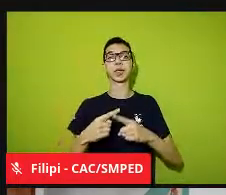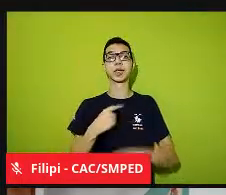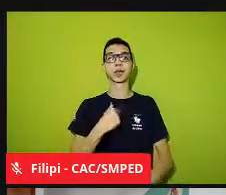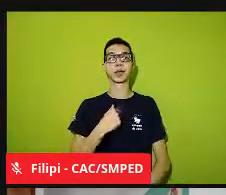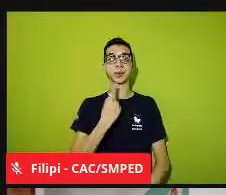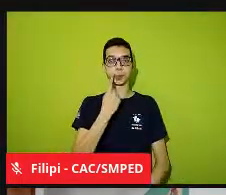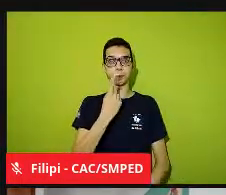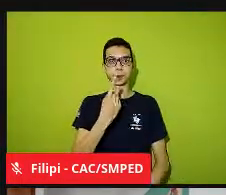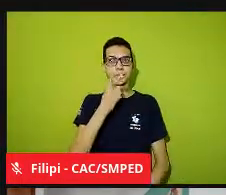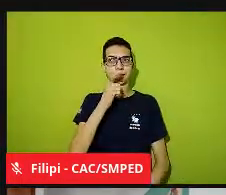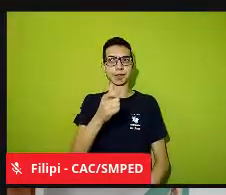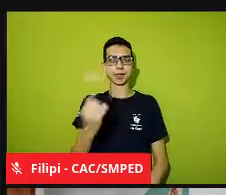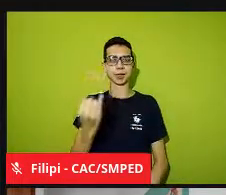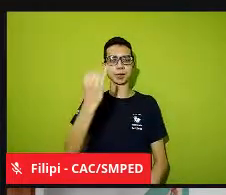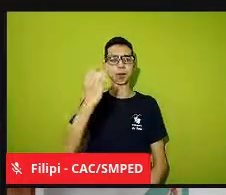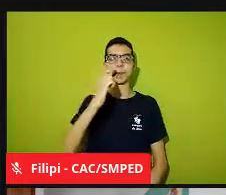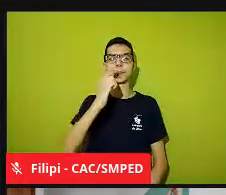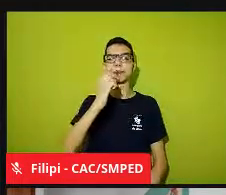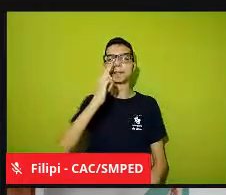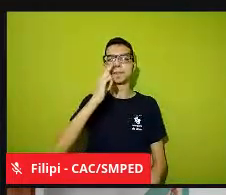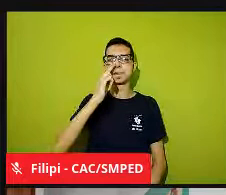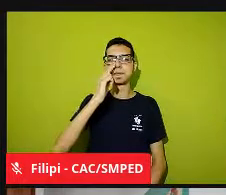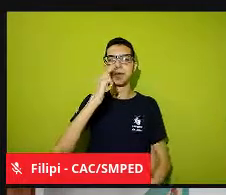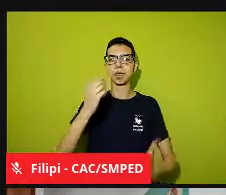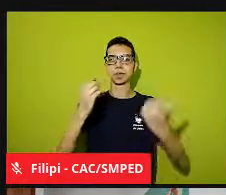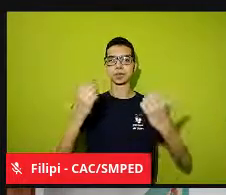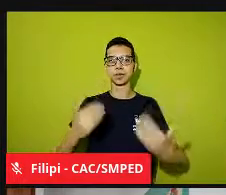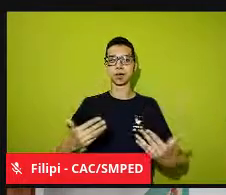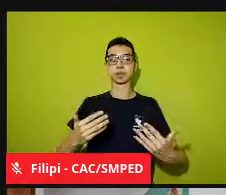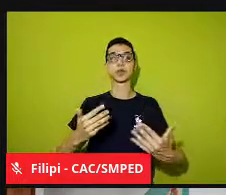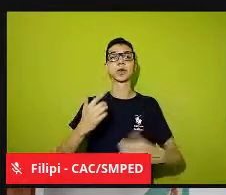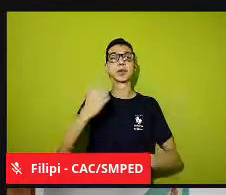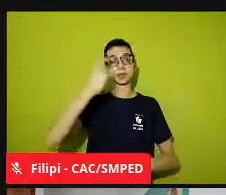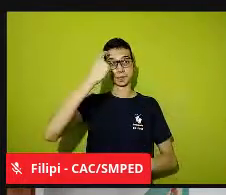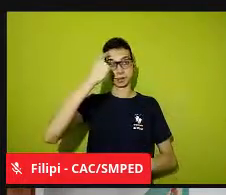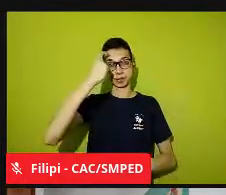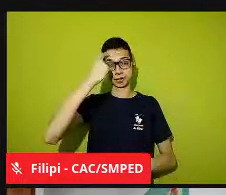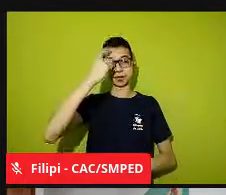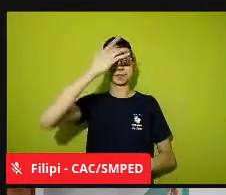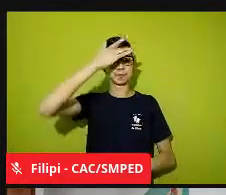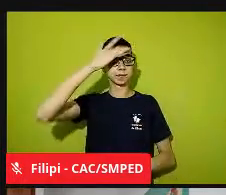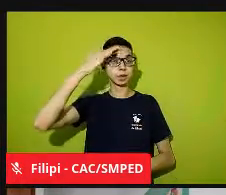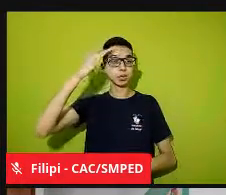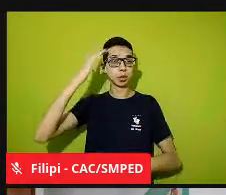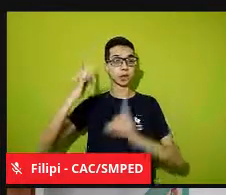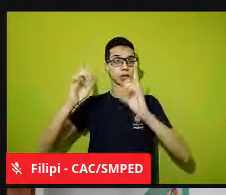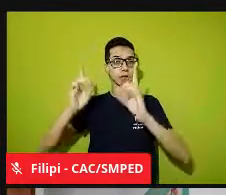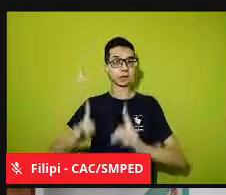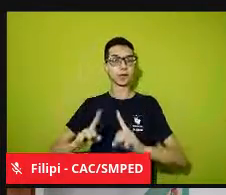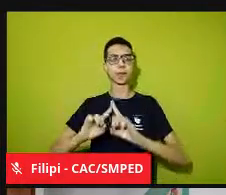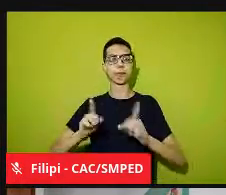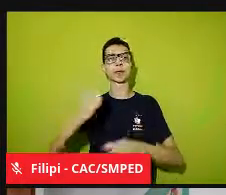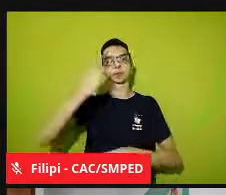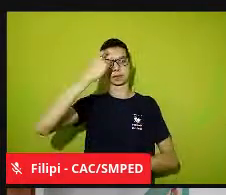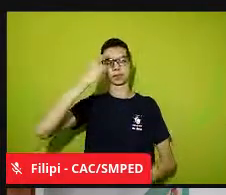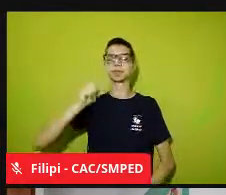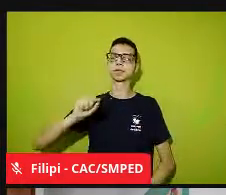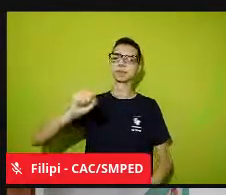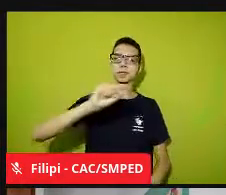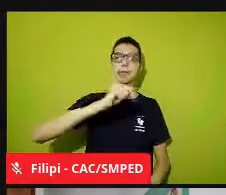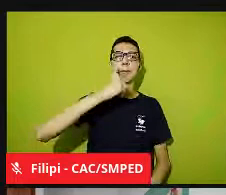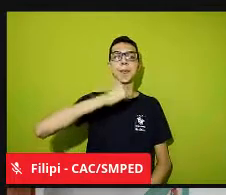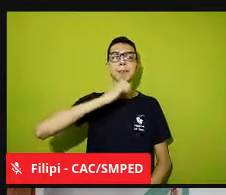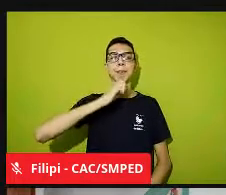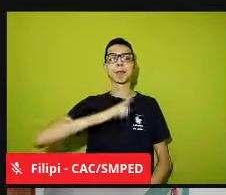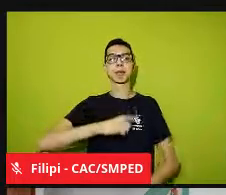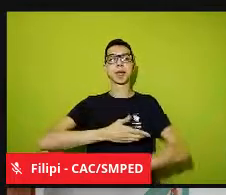super interessante isso que a Marinava colocou do que a gente pensar para a pessoa com deficiência, mas também pensar na mãe que está com carrinho de bebê, né?